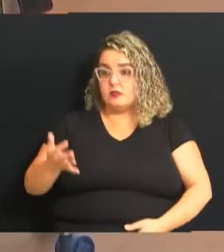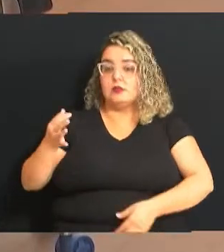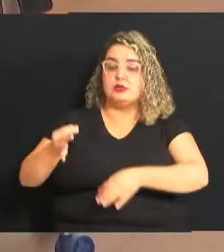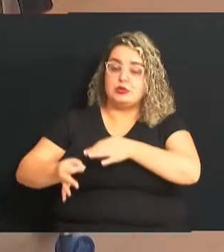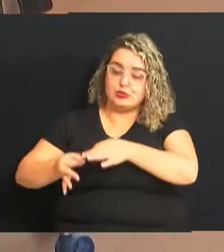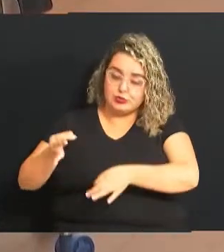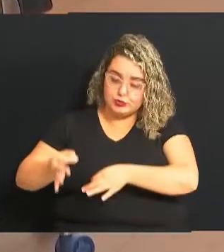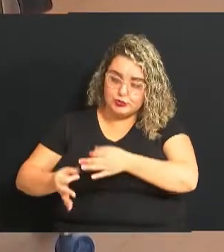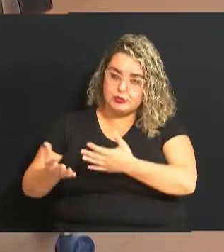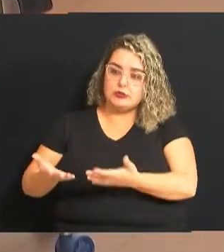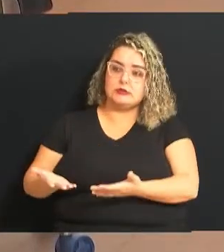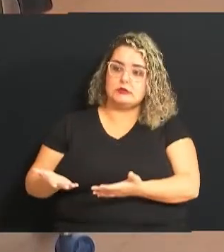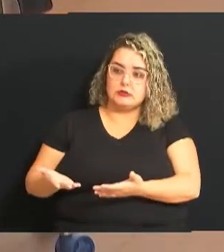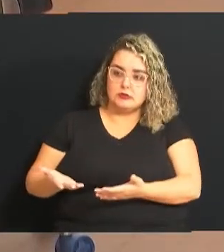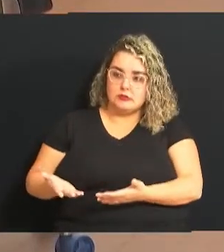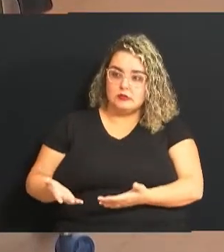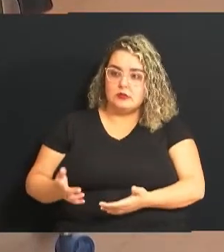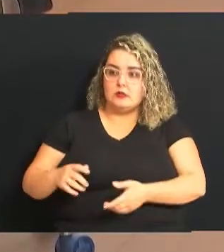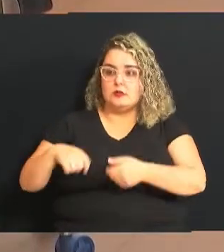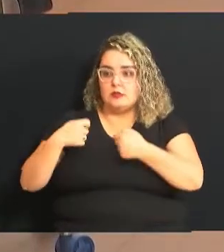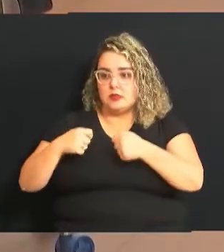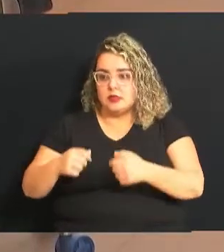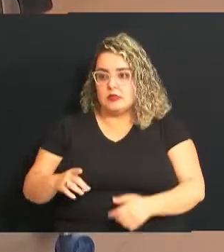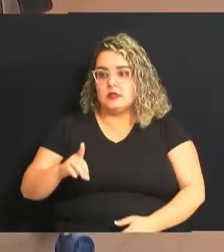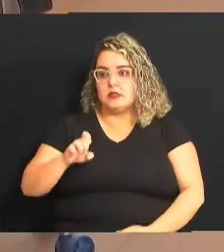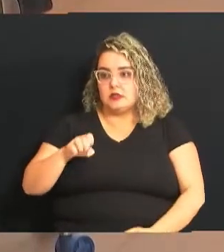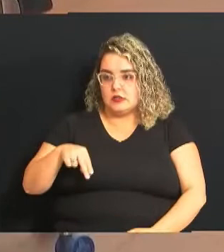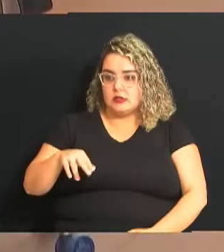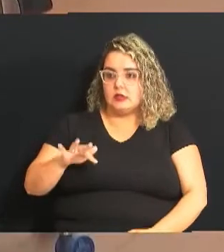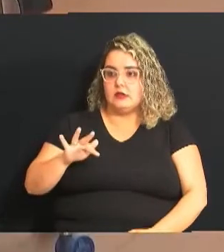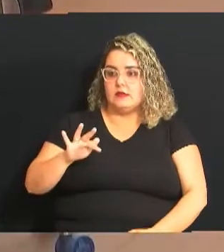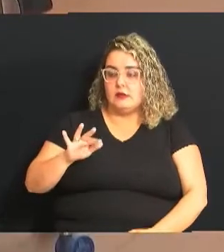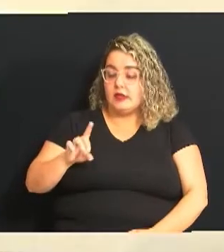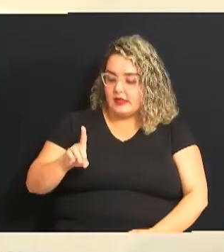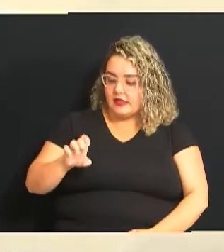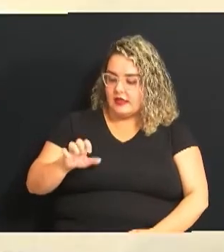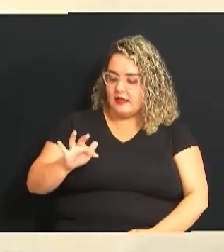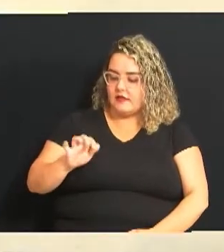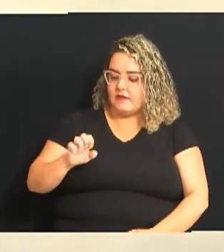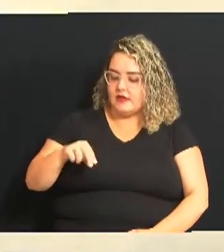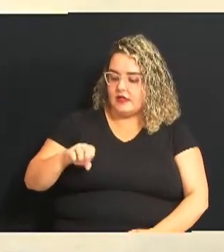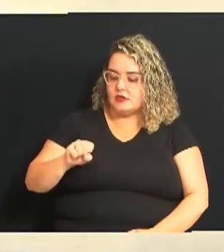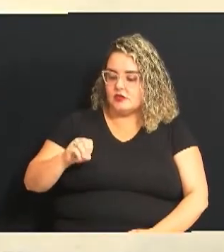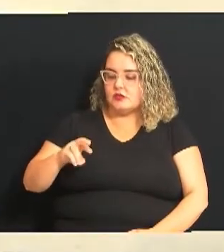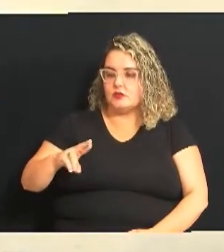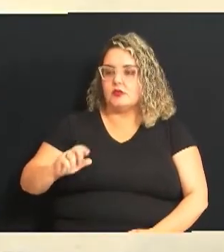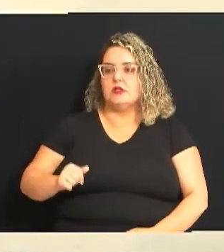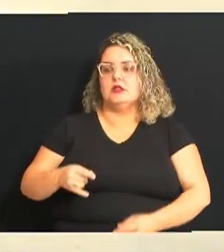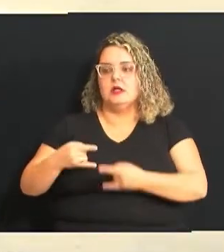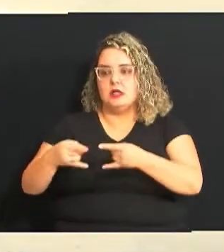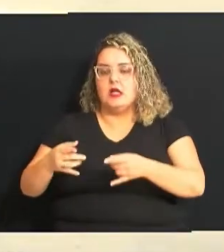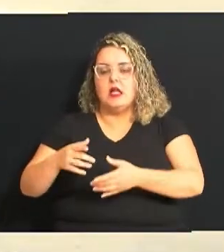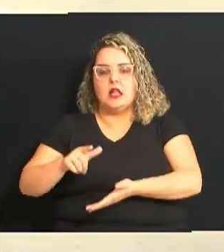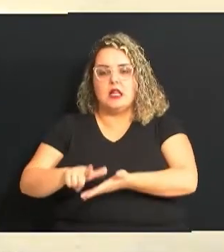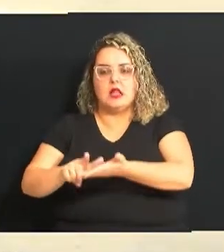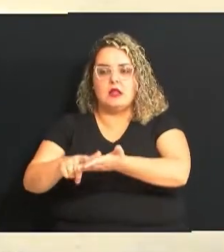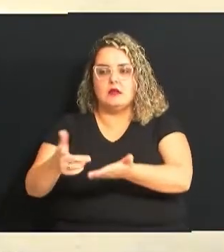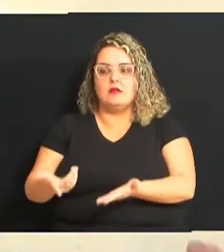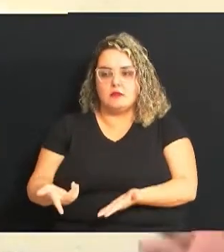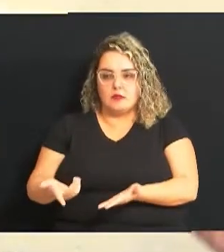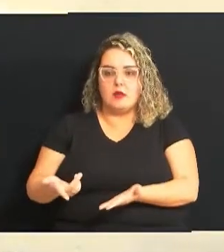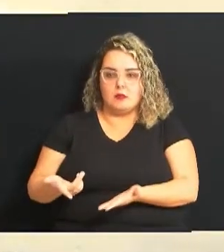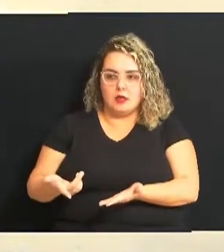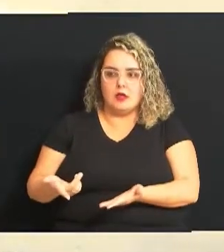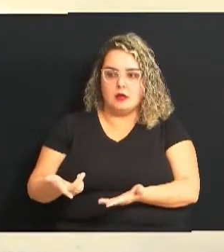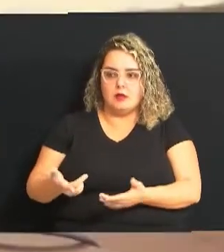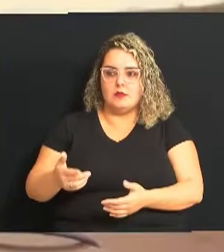judicialmente, então tem que ir até a defensoria, levar o lerite, ver o que está efetivamente sendo descontado, porque algumas vezes